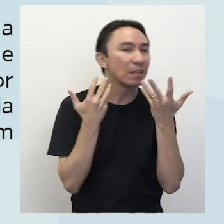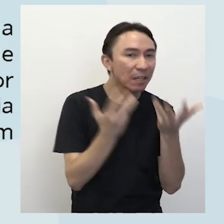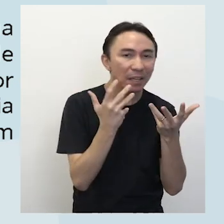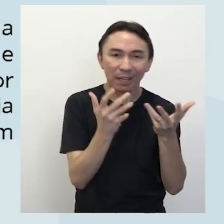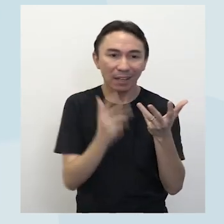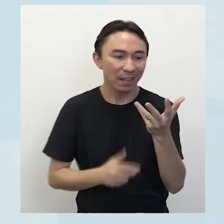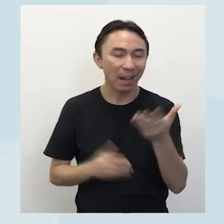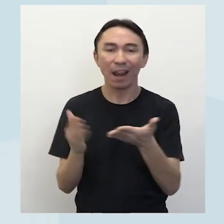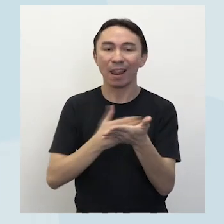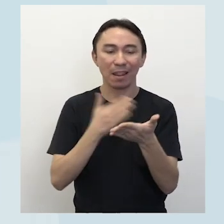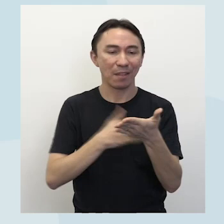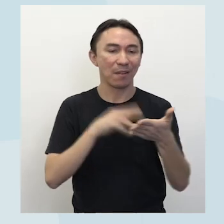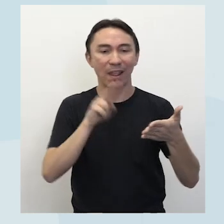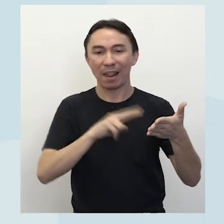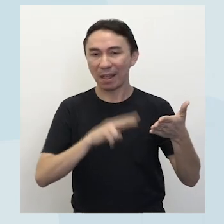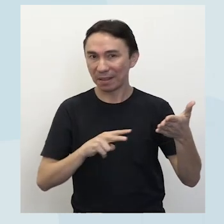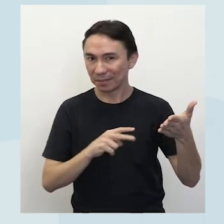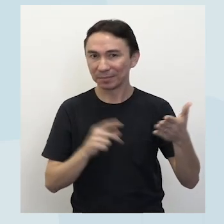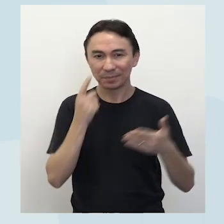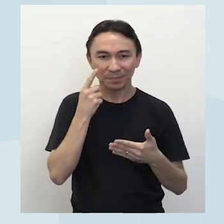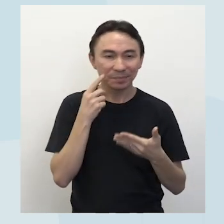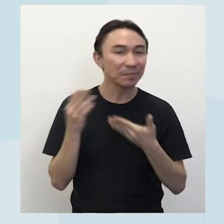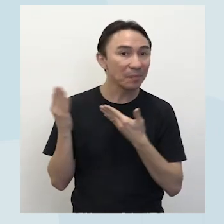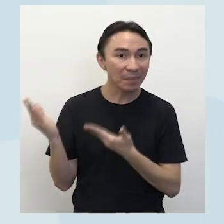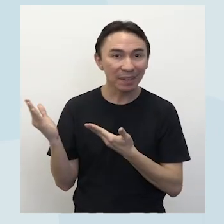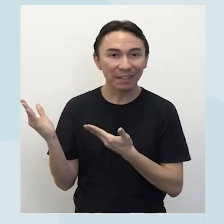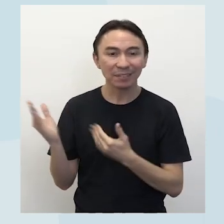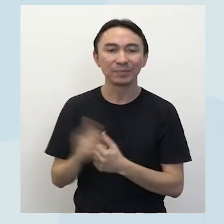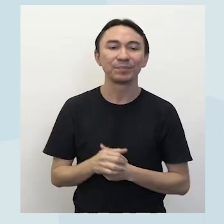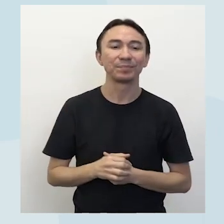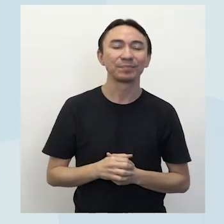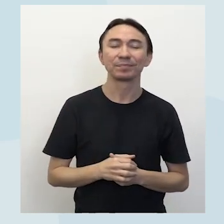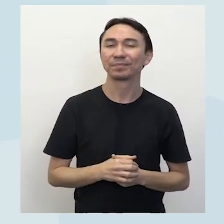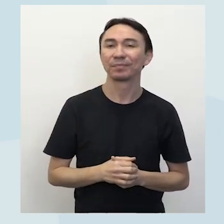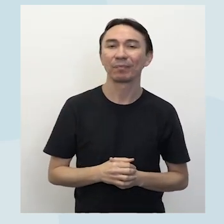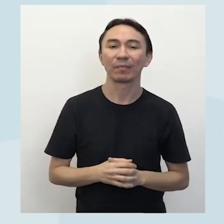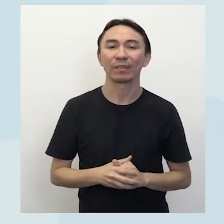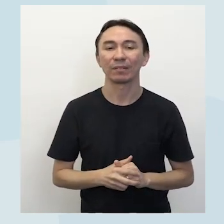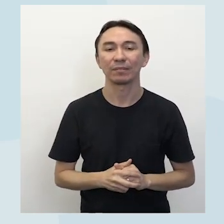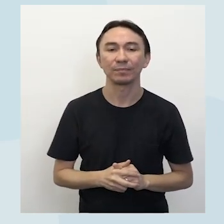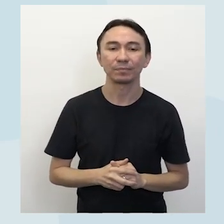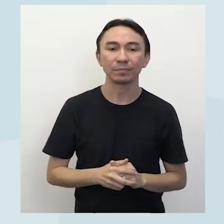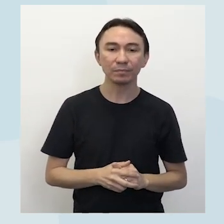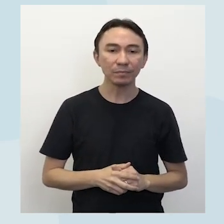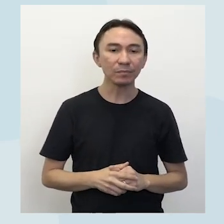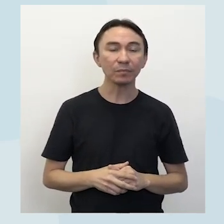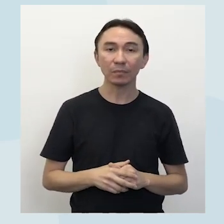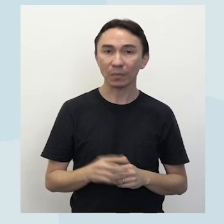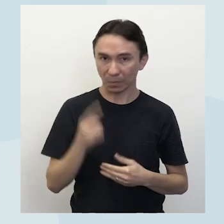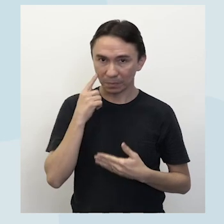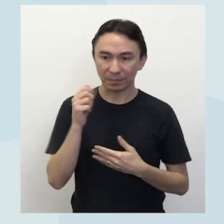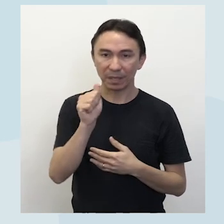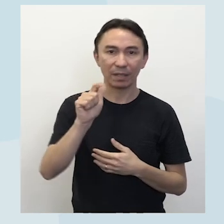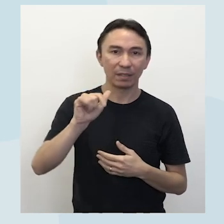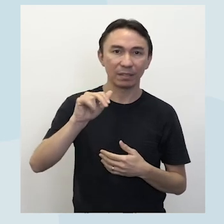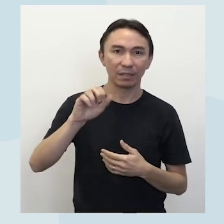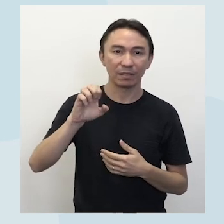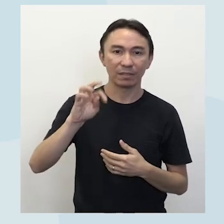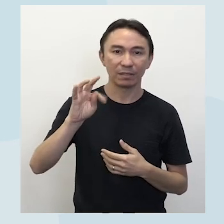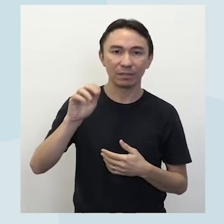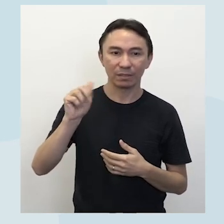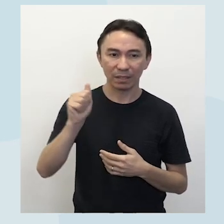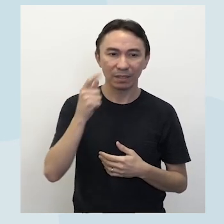dela, Mauro? Por favor. Você me ajuda na leitura? Claro, vamos Então, lá. bora lá, olha só. O Alienista.